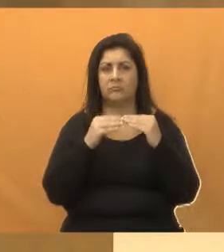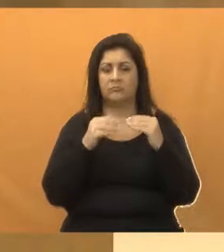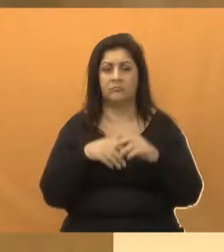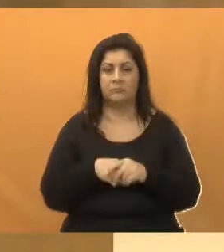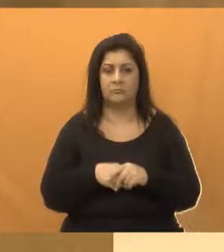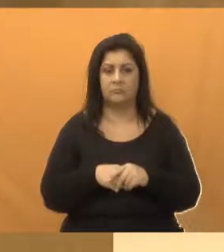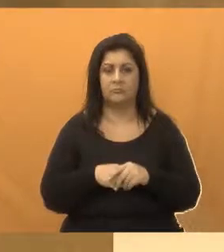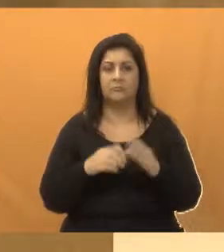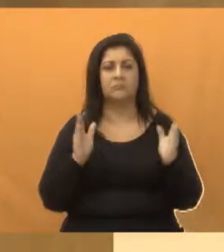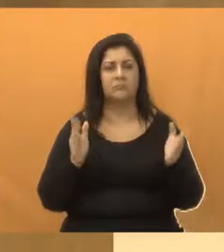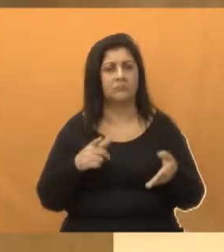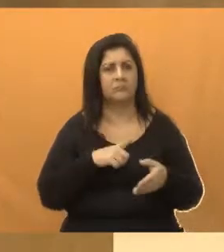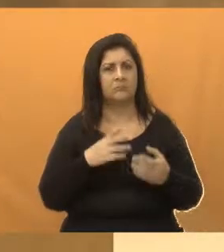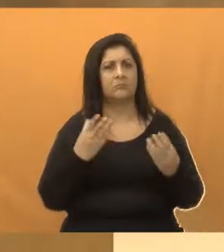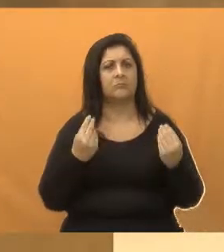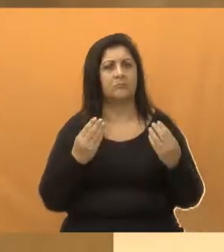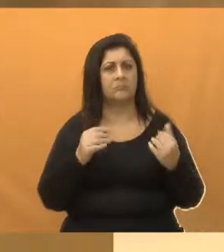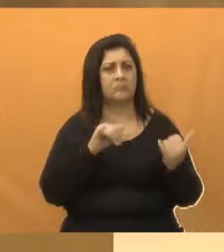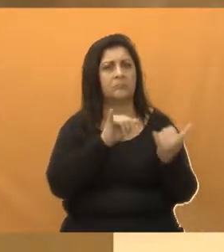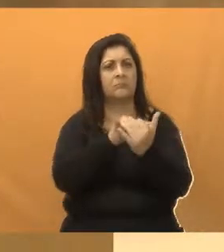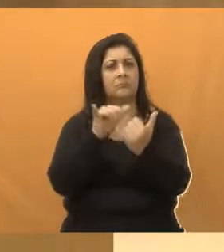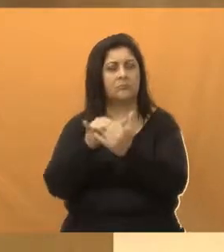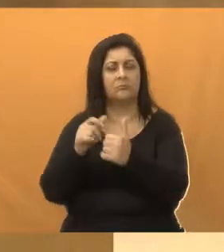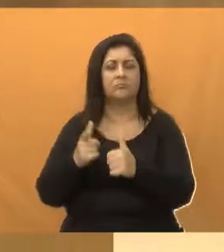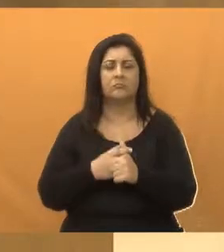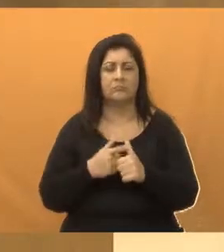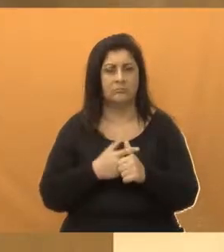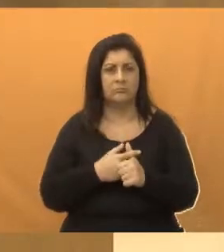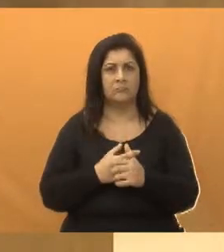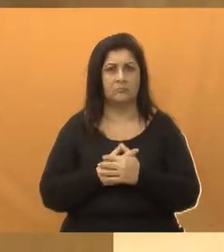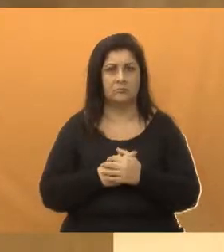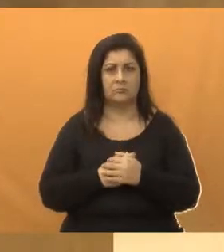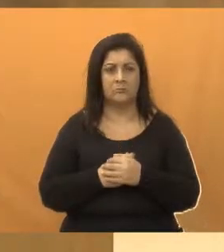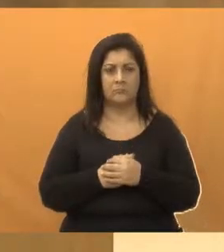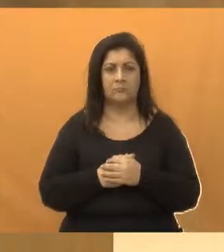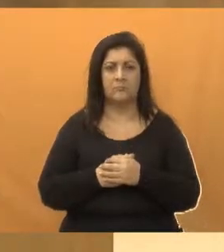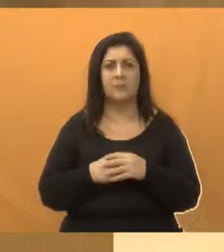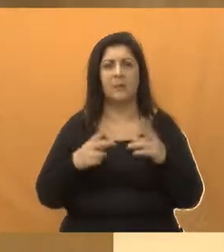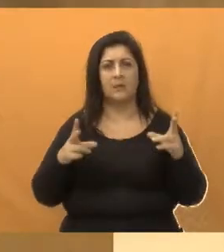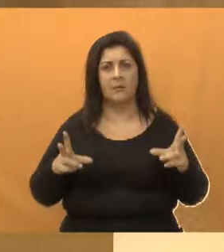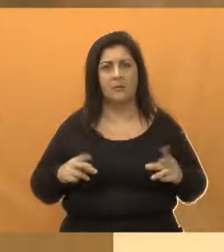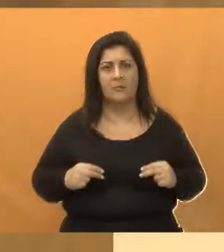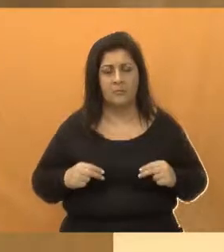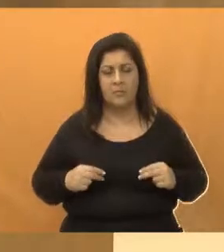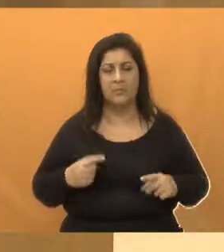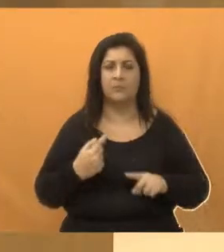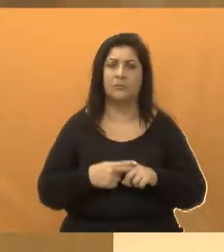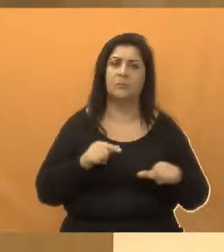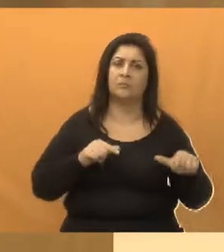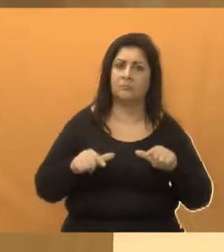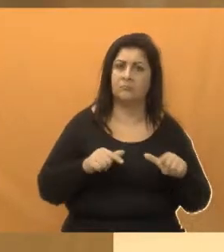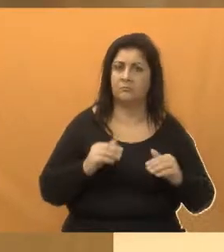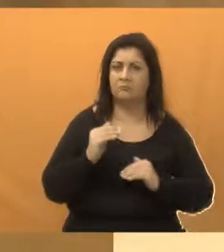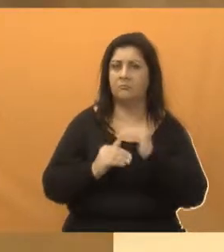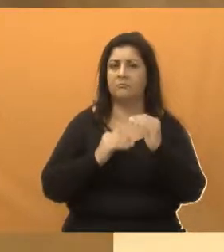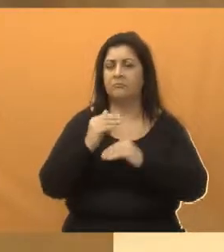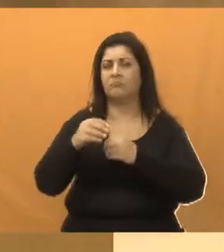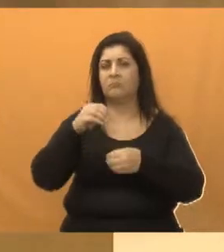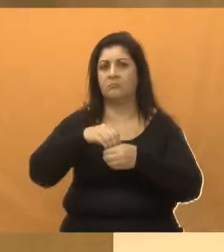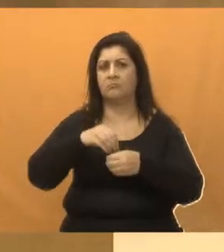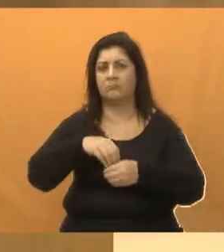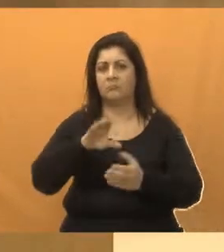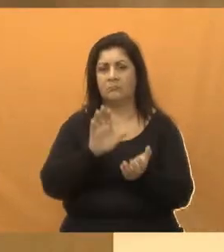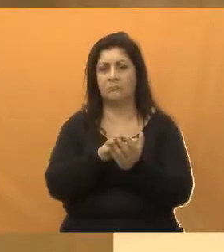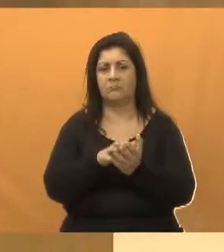existe para muitas entidades sociais que merecem esse reconhecimento pelo trabalho que desenvolvem na cidade de